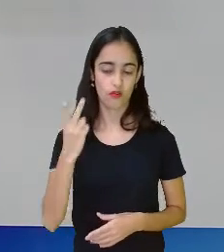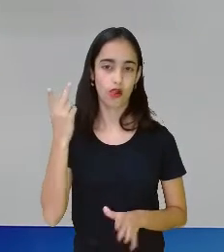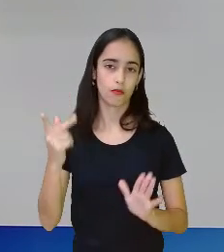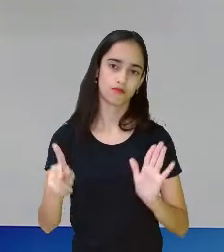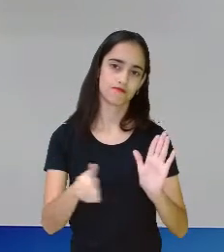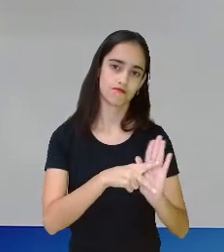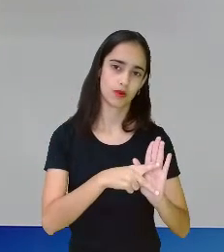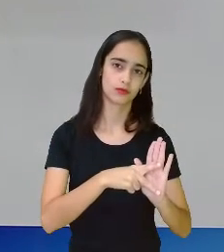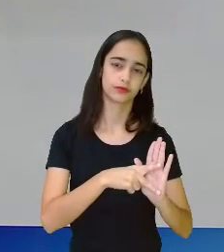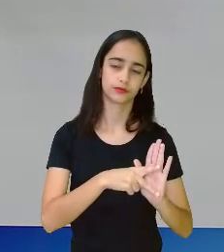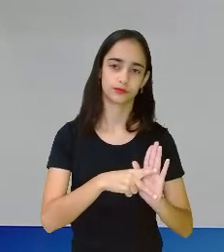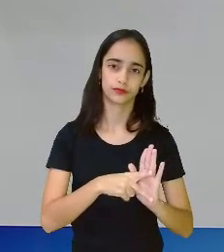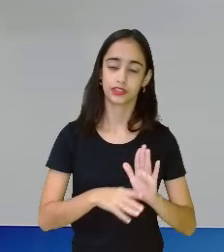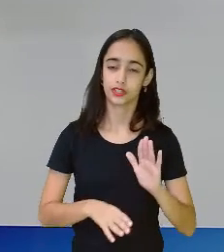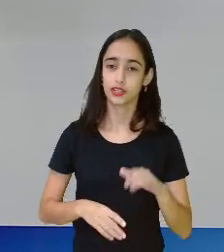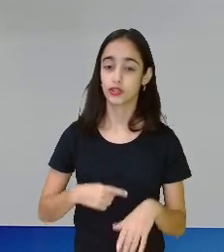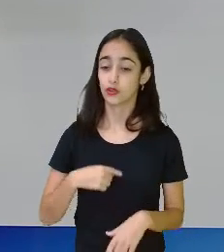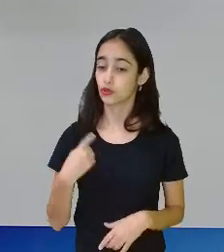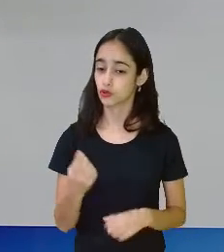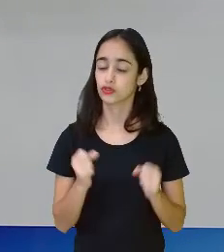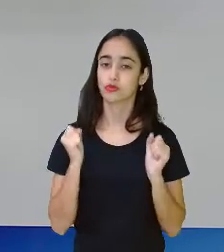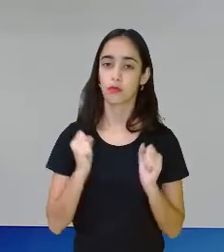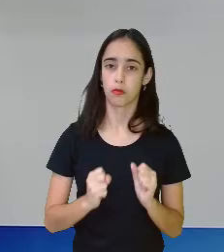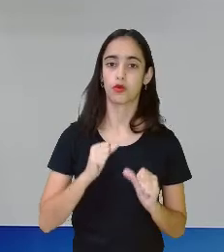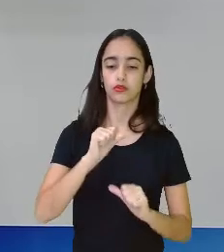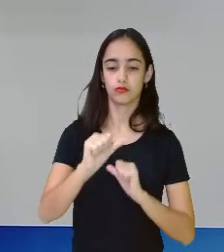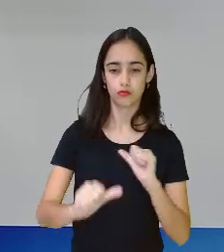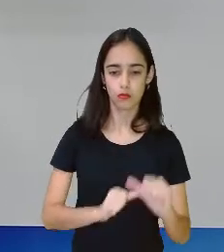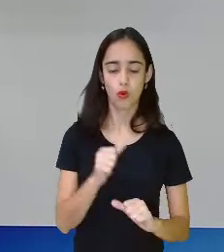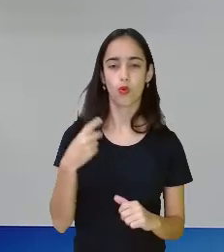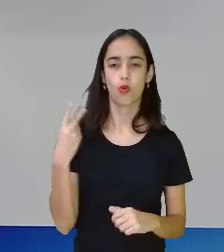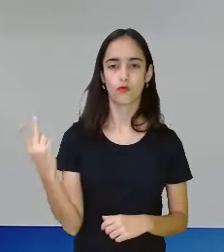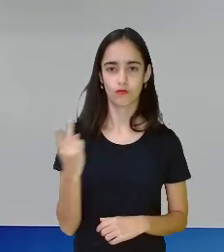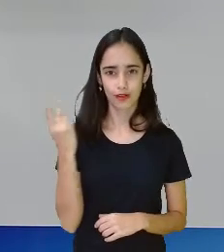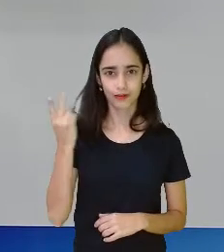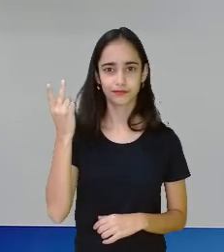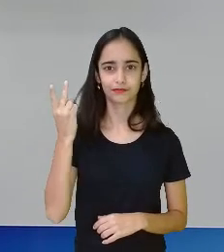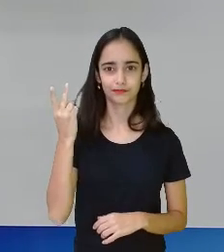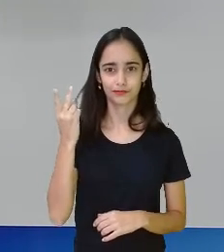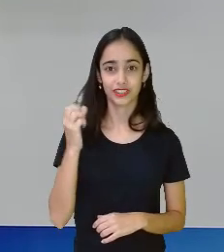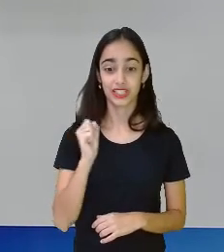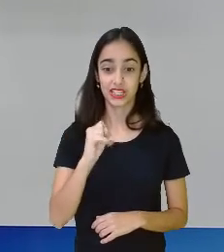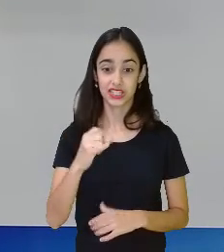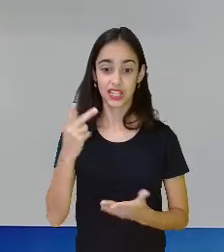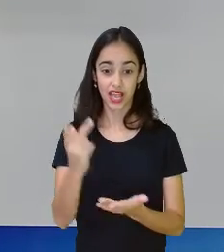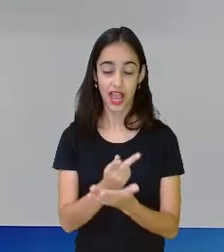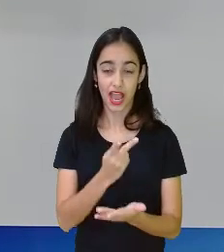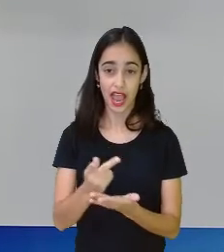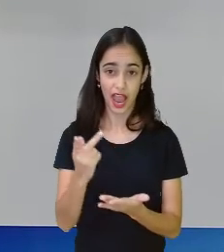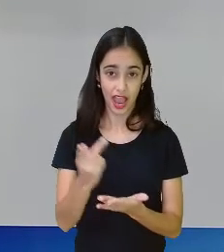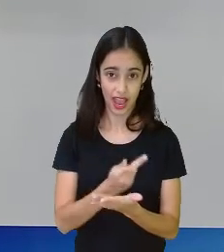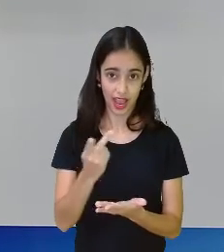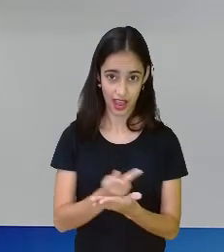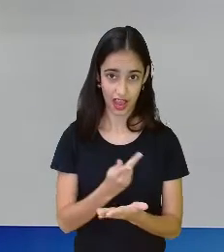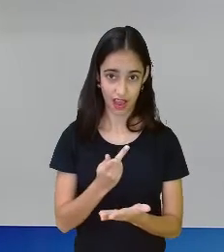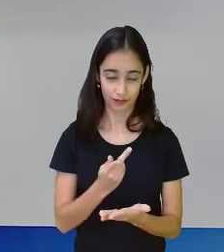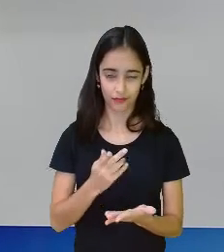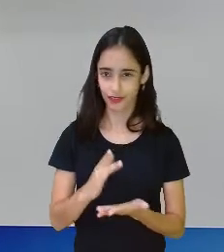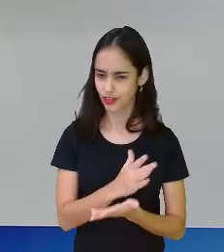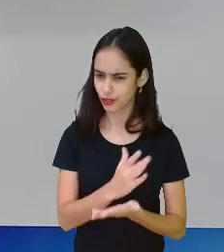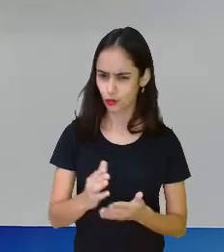esteja, eu vou mudar o valor dele. Por isso que a gente precisa trabalhar